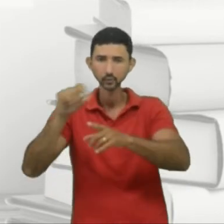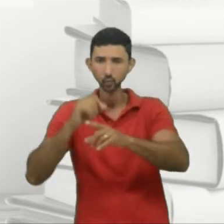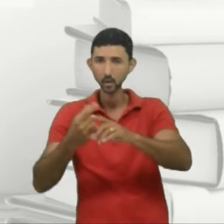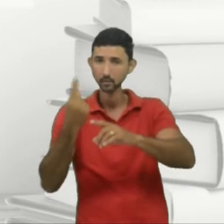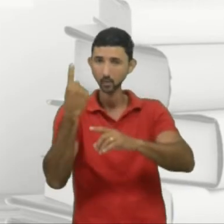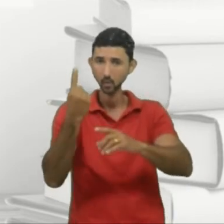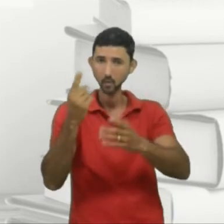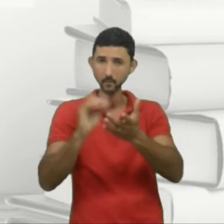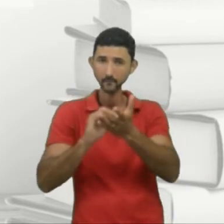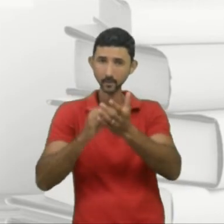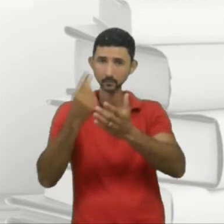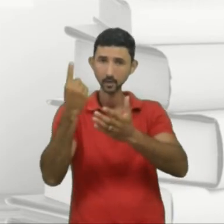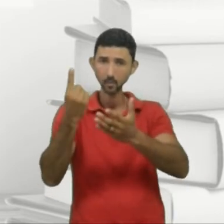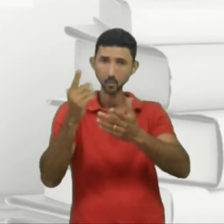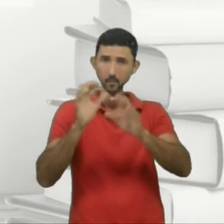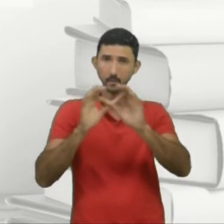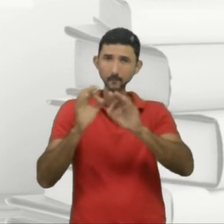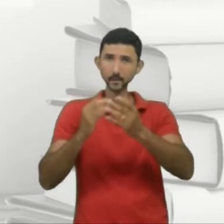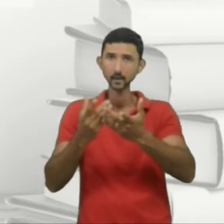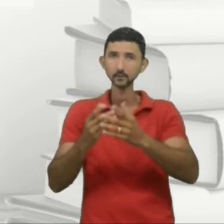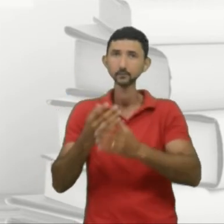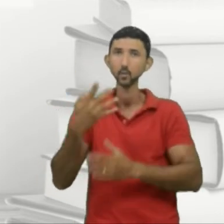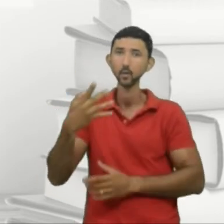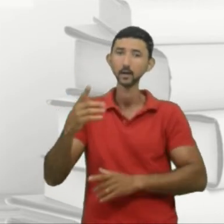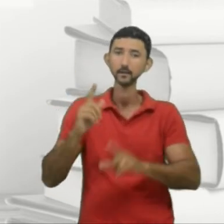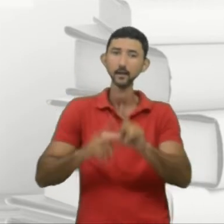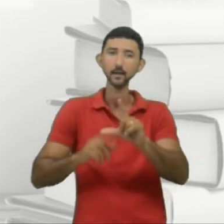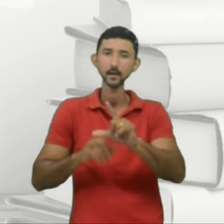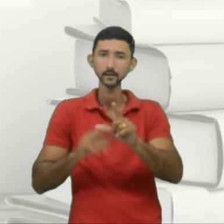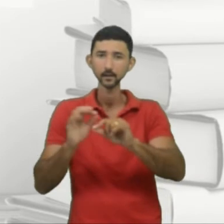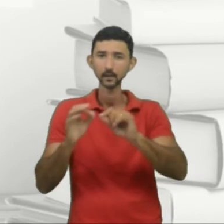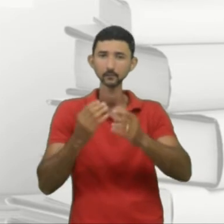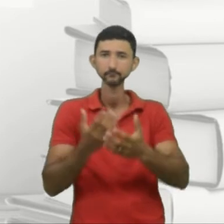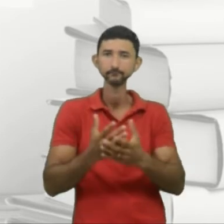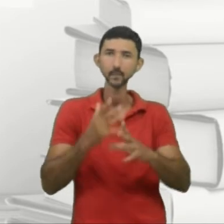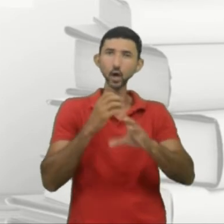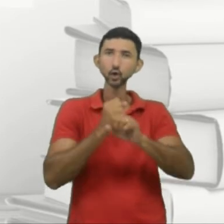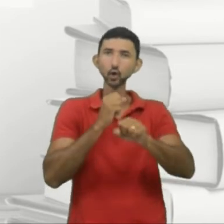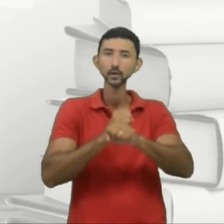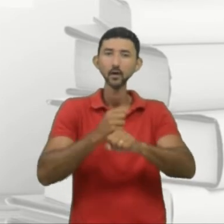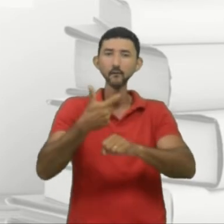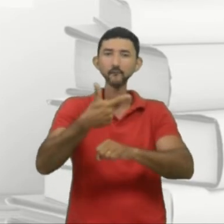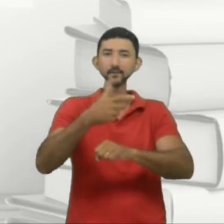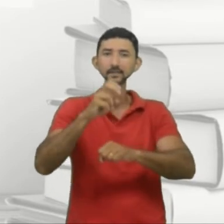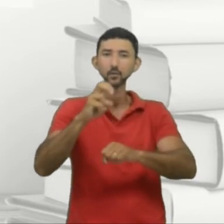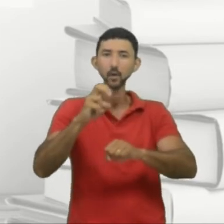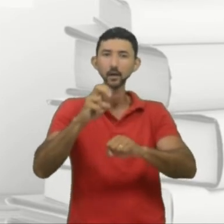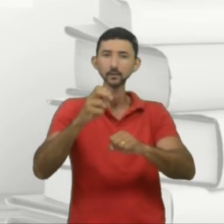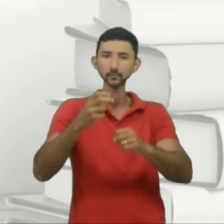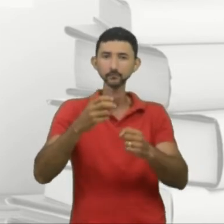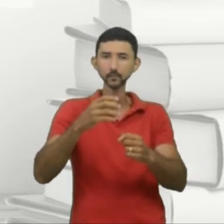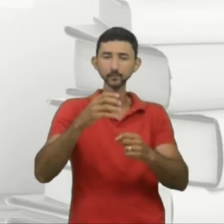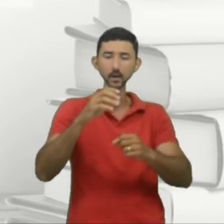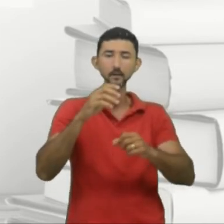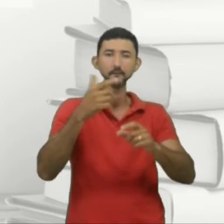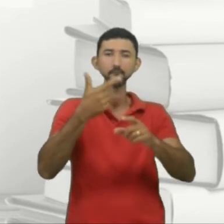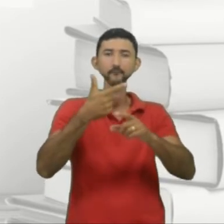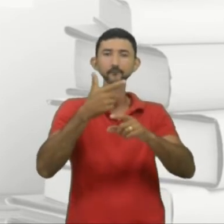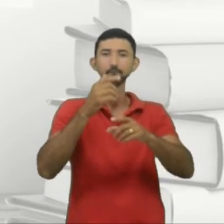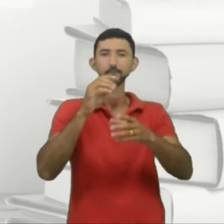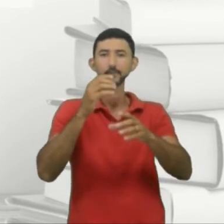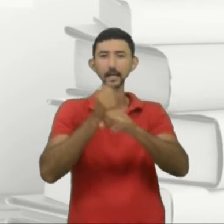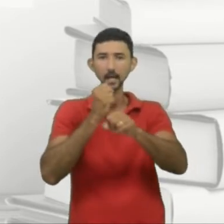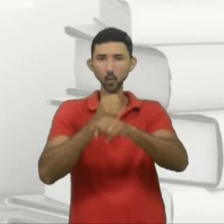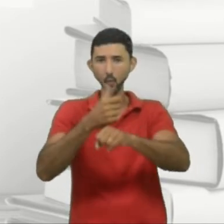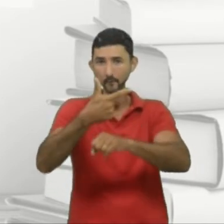sobrou uma. Número de opções para a quarta letra, que deu um total de, ao você multiplicar, pelo princípio